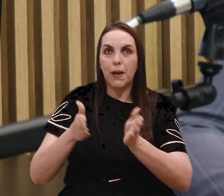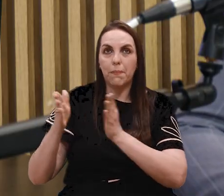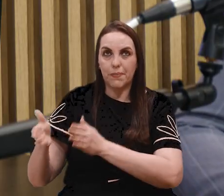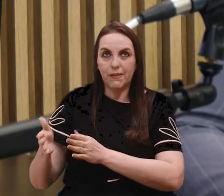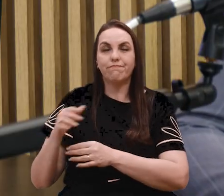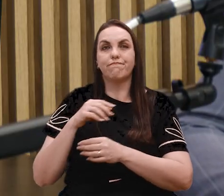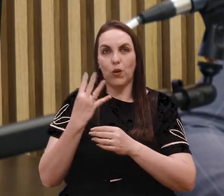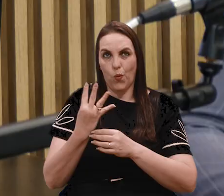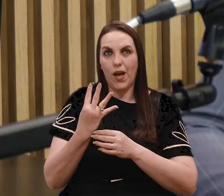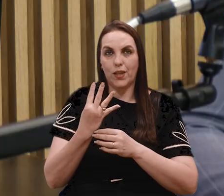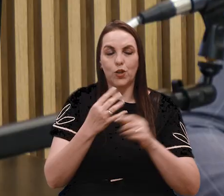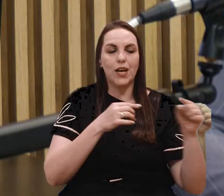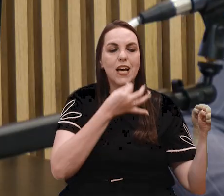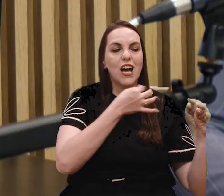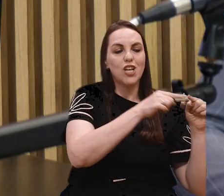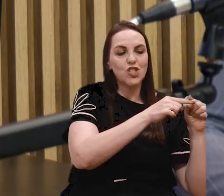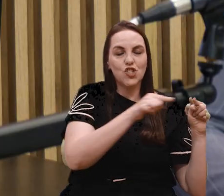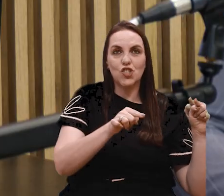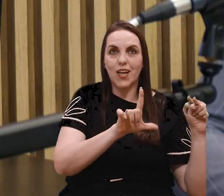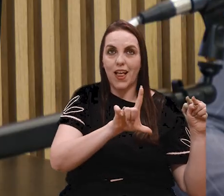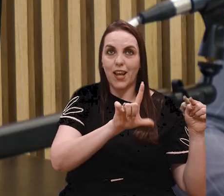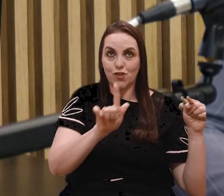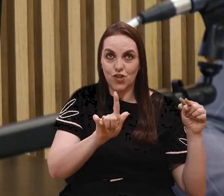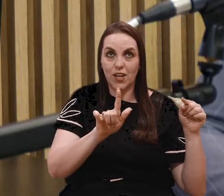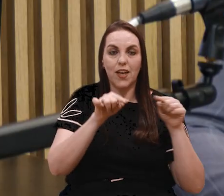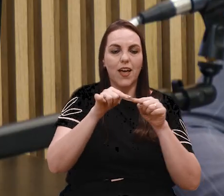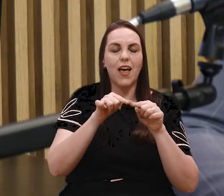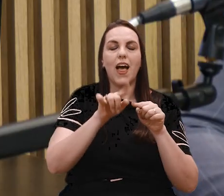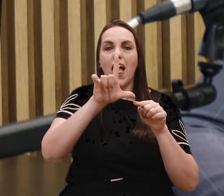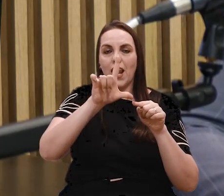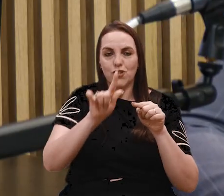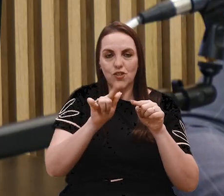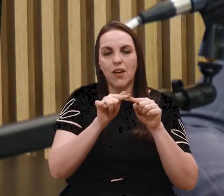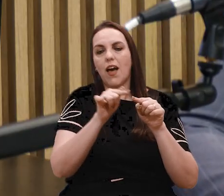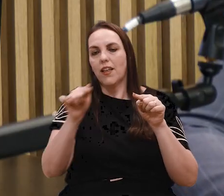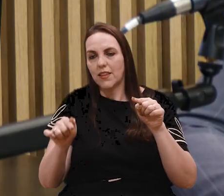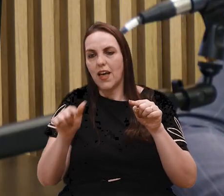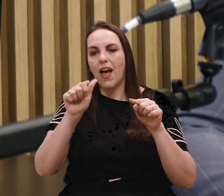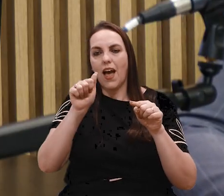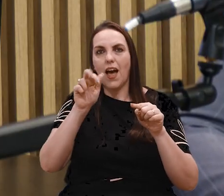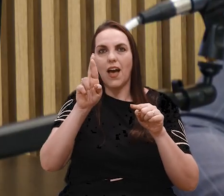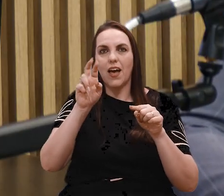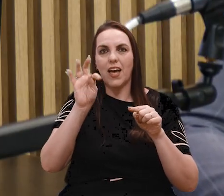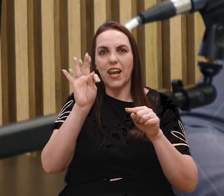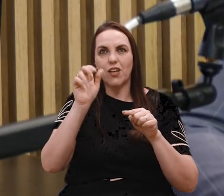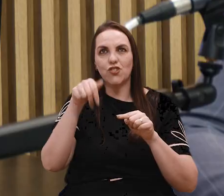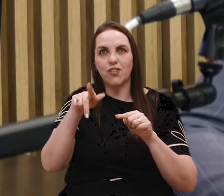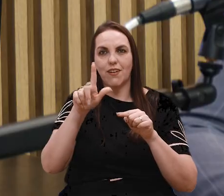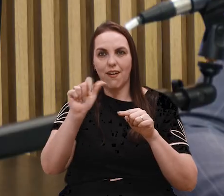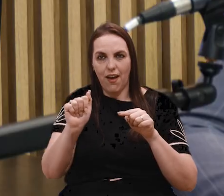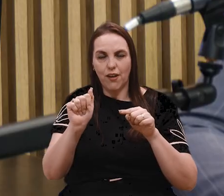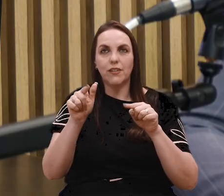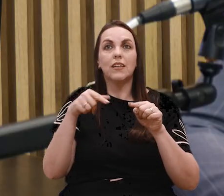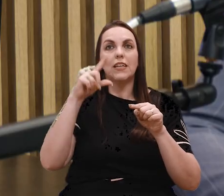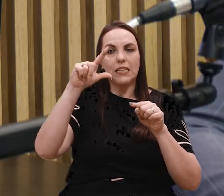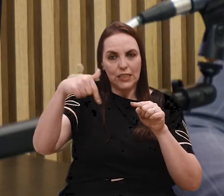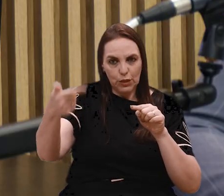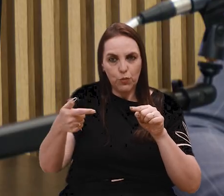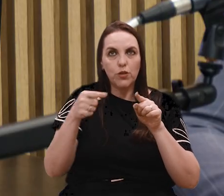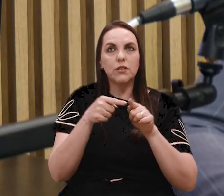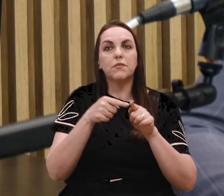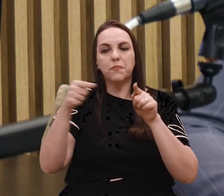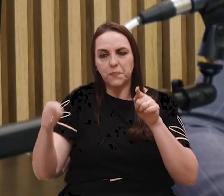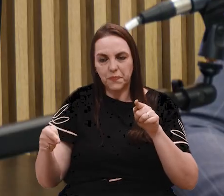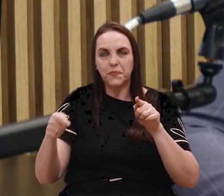de Caxias do Sul a Lajeado Grande, de Lajeado Grande, né, até Aratinga, me ajuda aí, né, deputado? Em